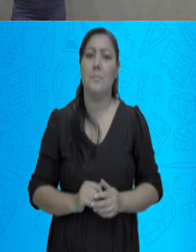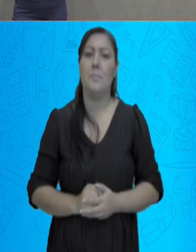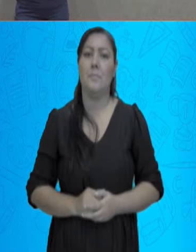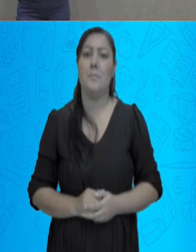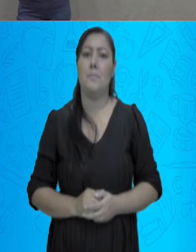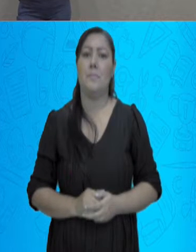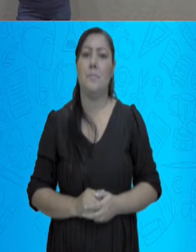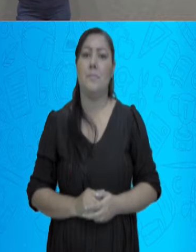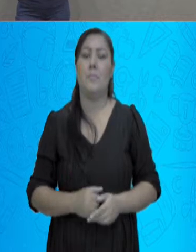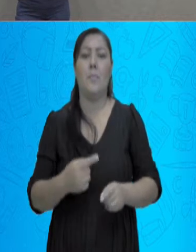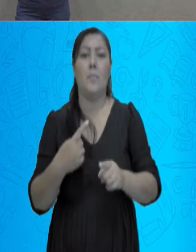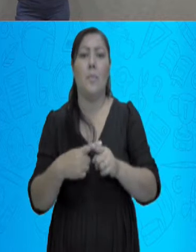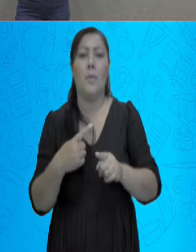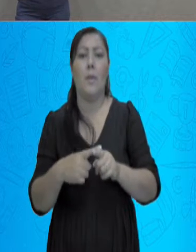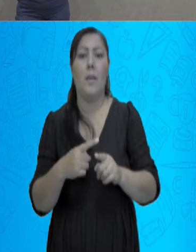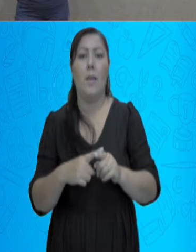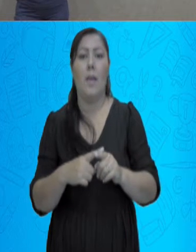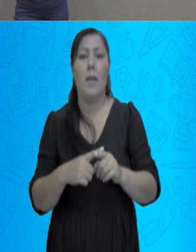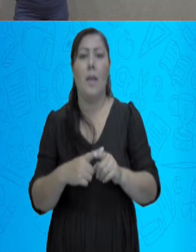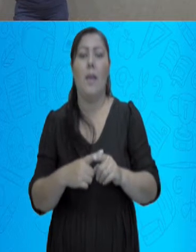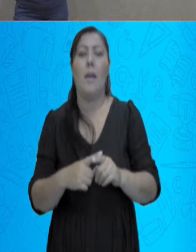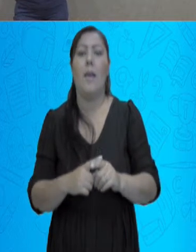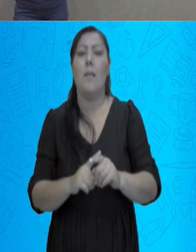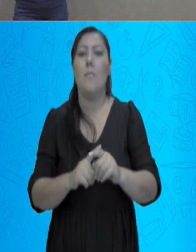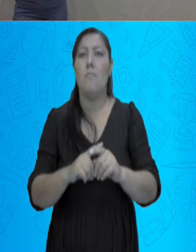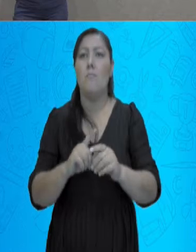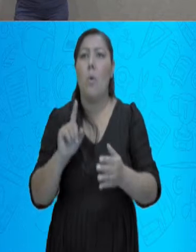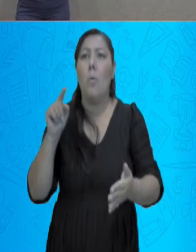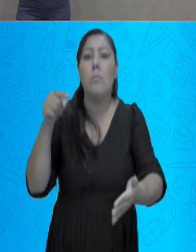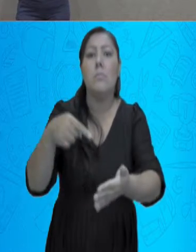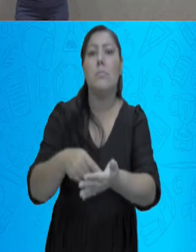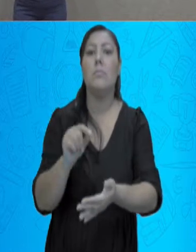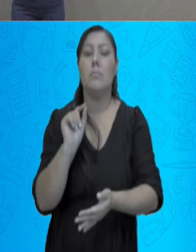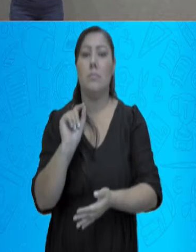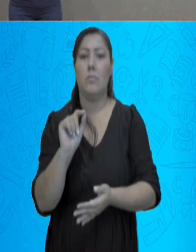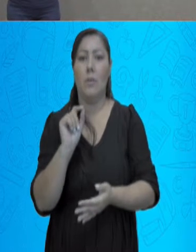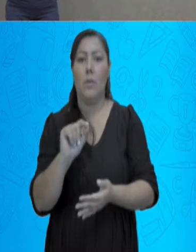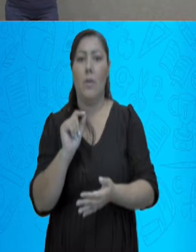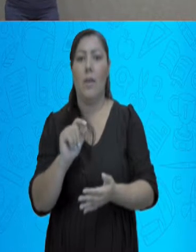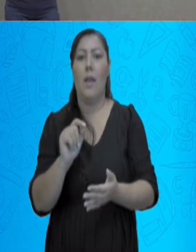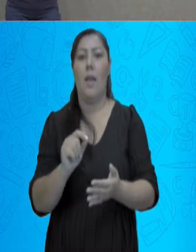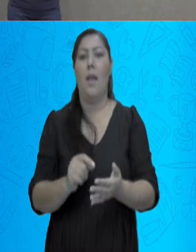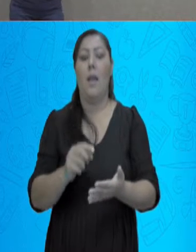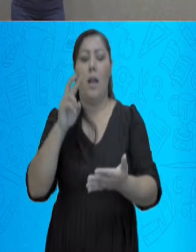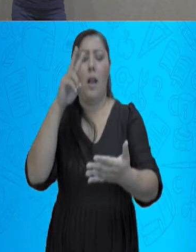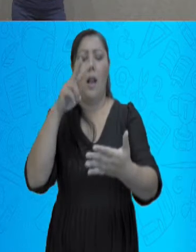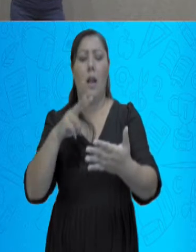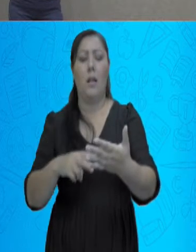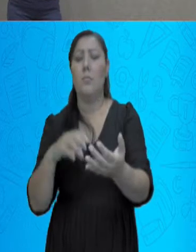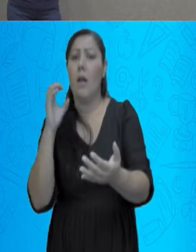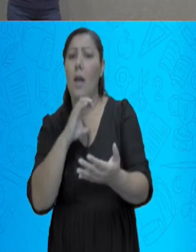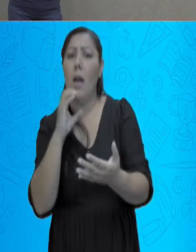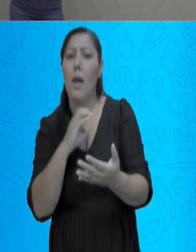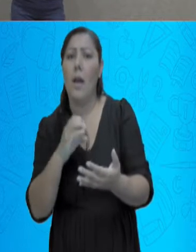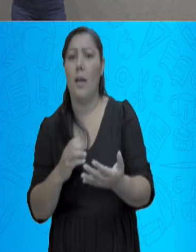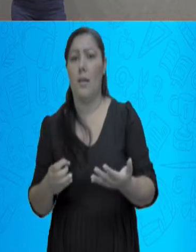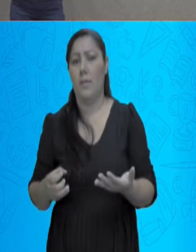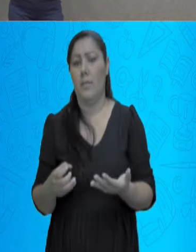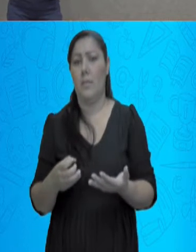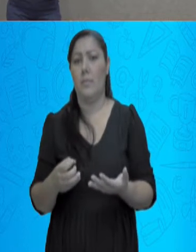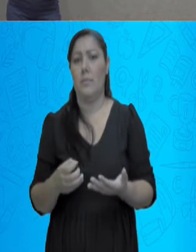a intenção é que chamem a atenção para uma leitura que seja feita de maneira rápida.